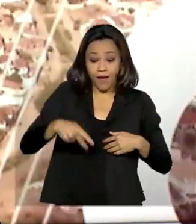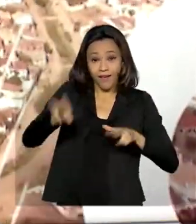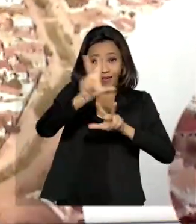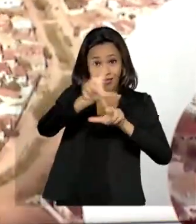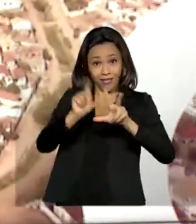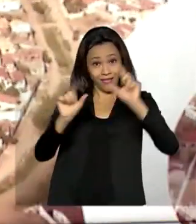cerimônia.